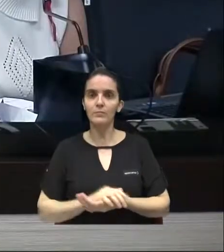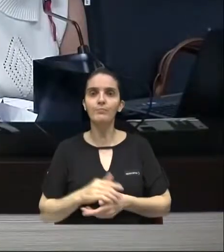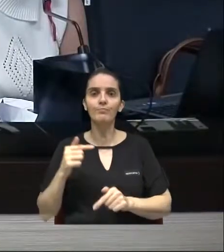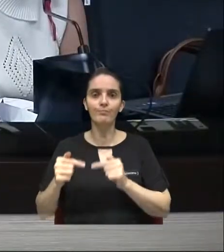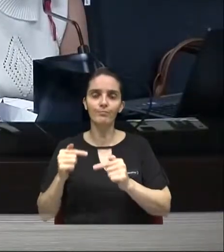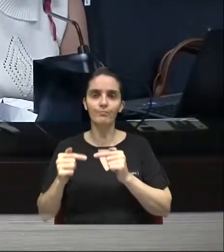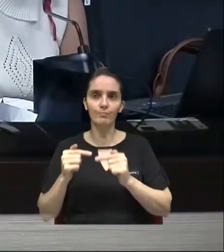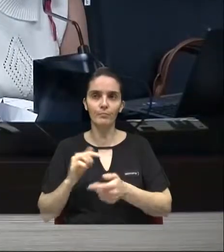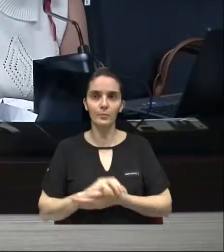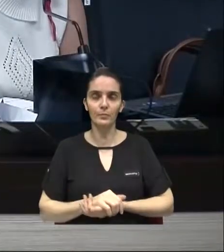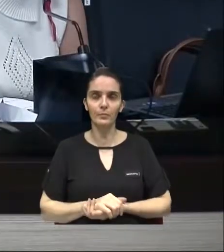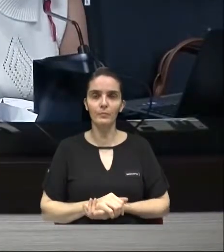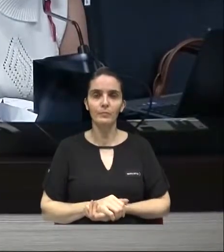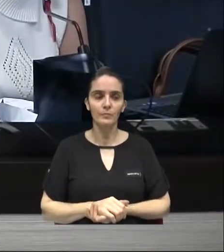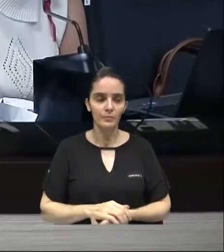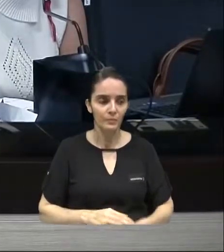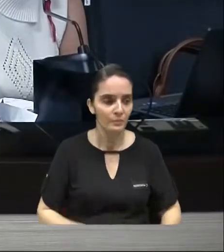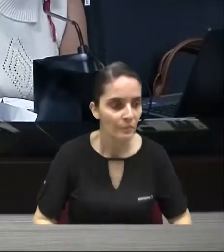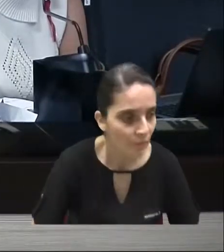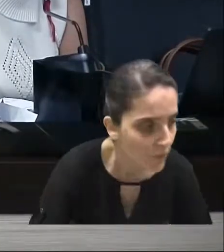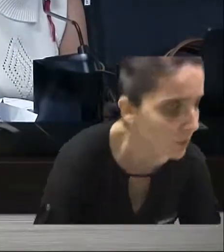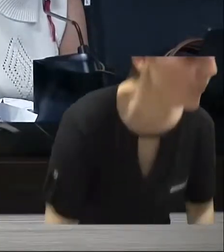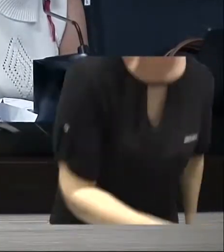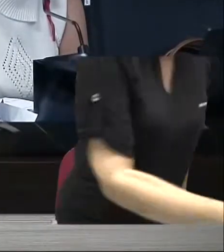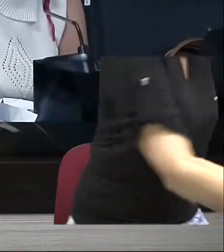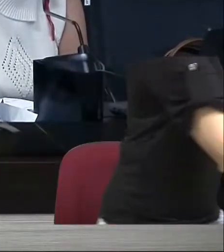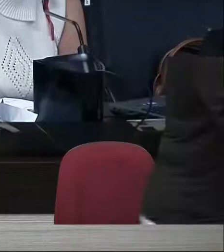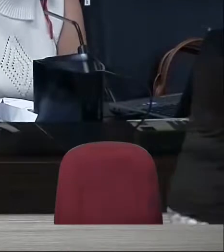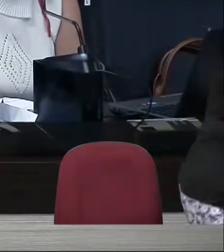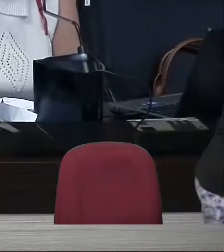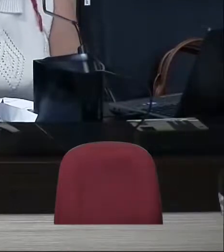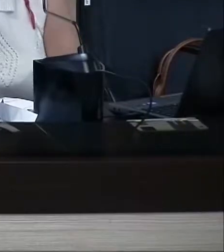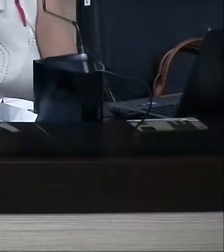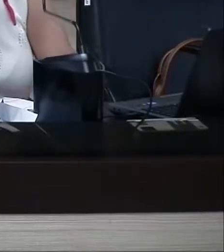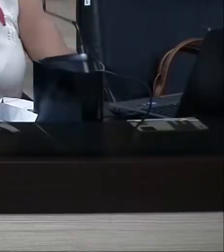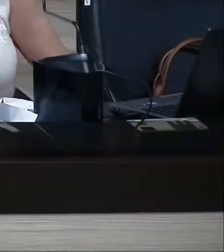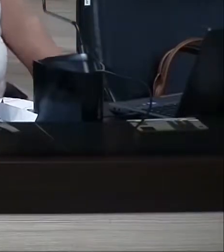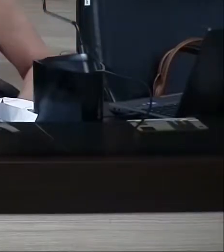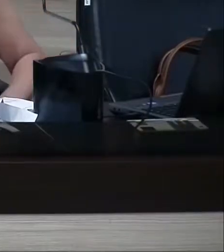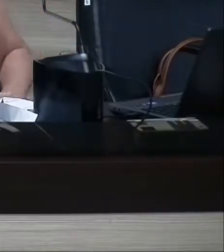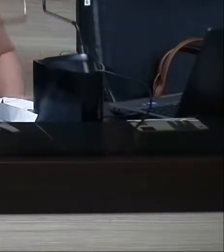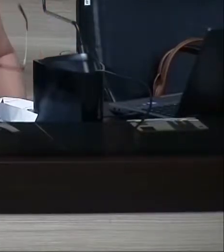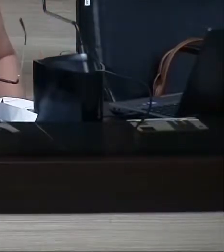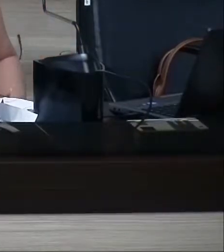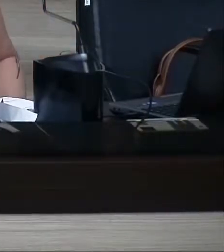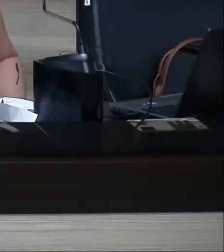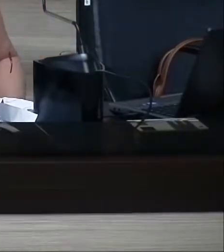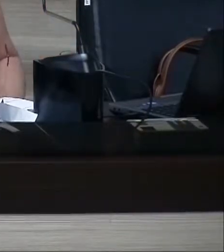Continue discussão. Eu quero, presidente. Com a palavra, vereador Marcos Xavier.